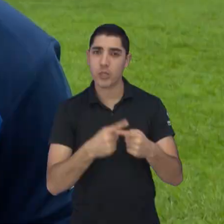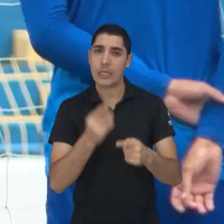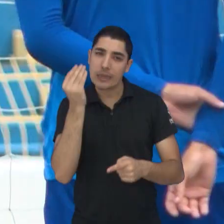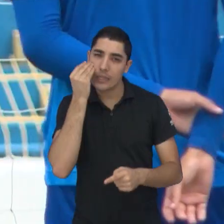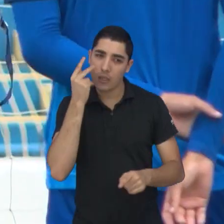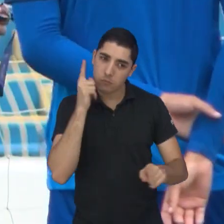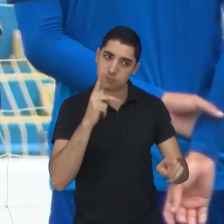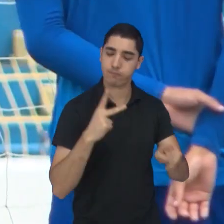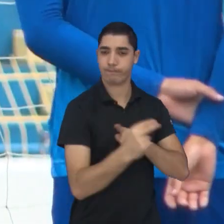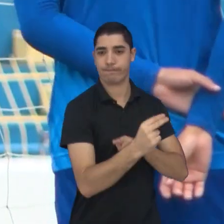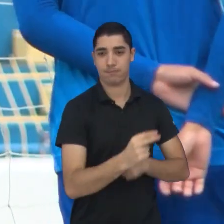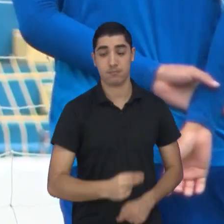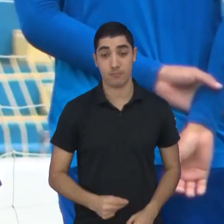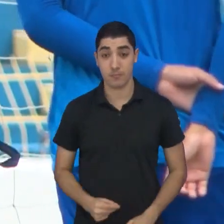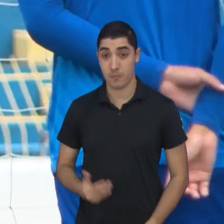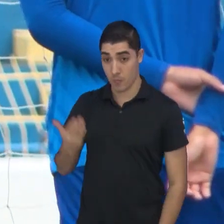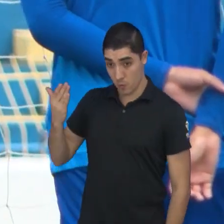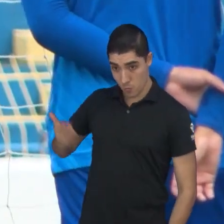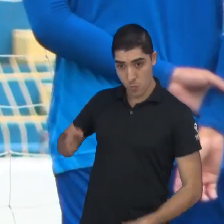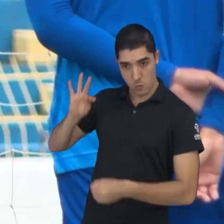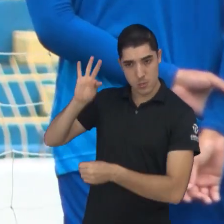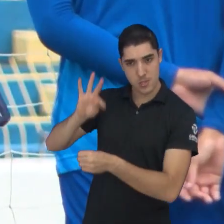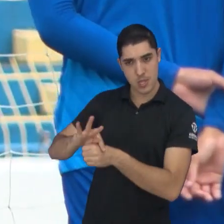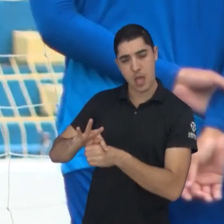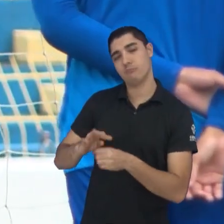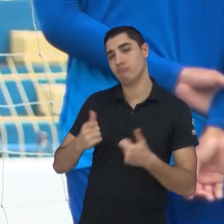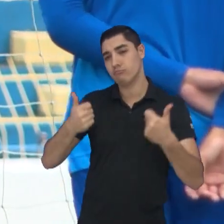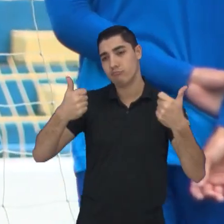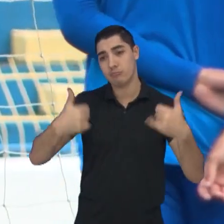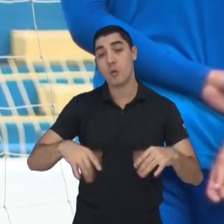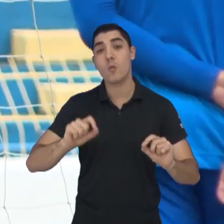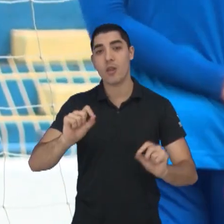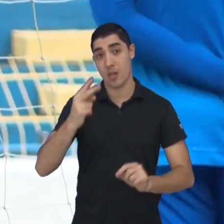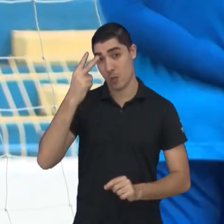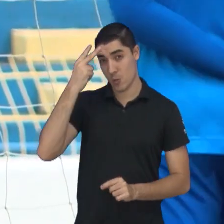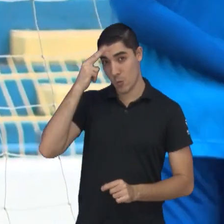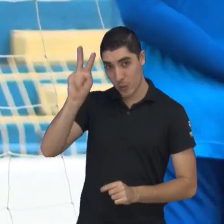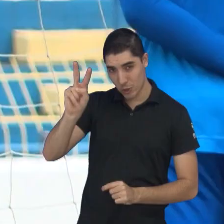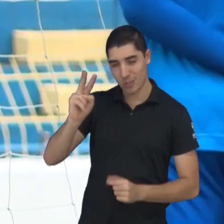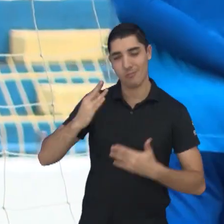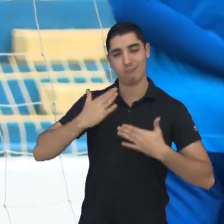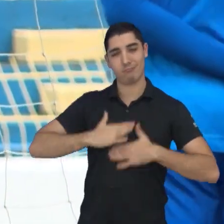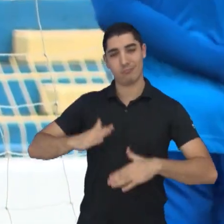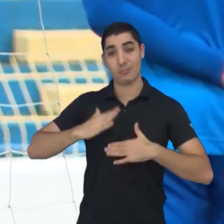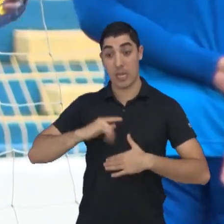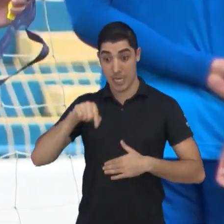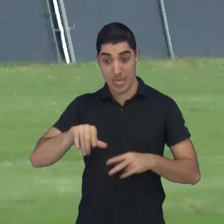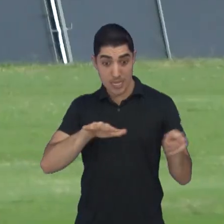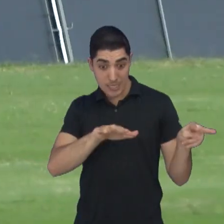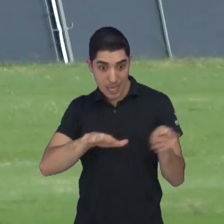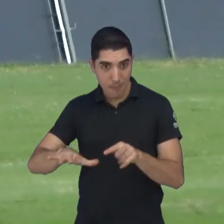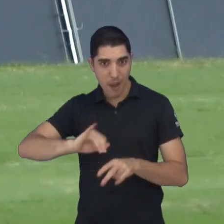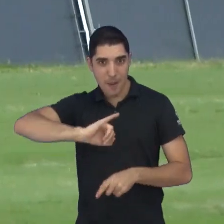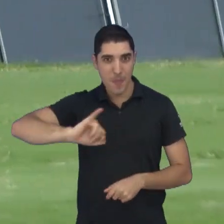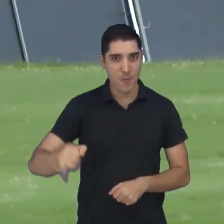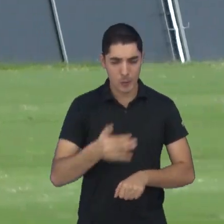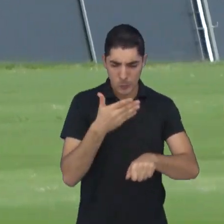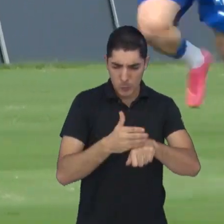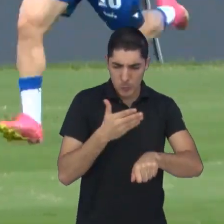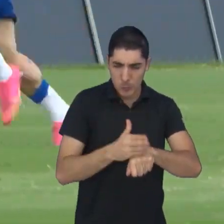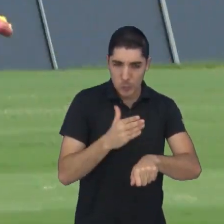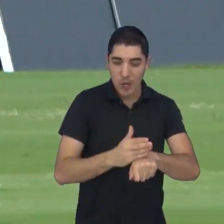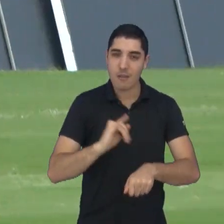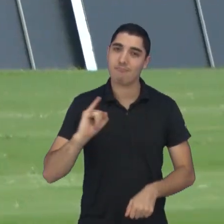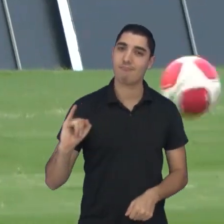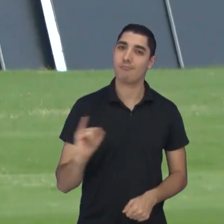pontos no sábado. Para o comandante Ricardo Costa, os 2 dias de descanso e a semana cheia para trabalhar foram importantes